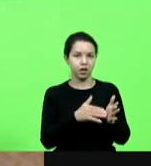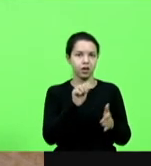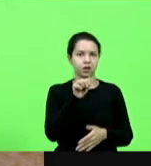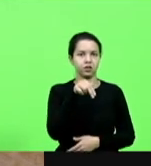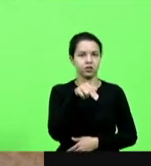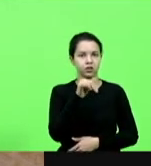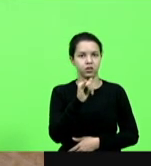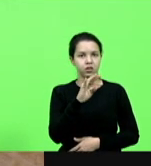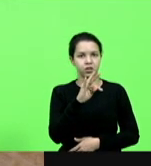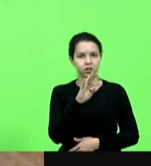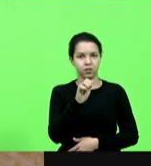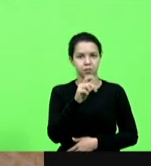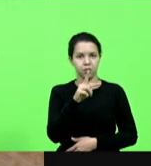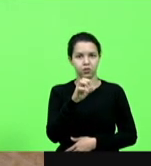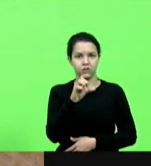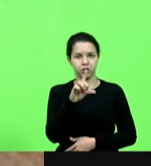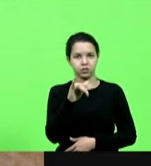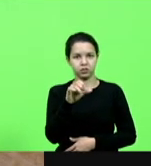SC